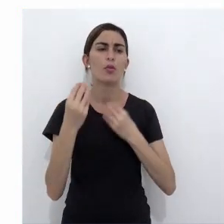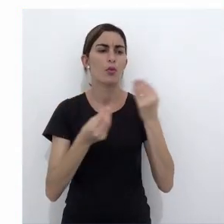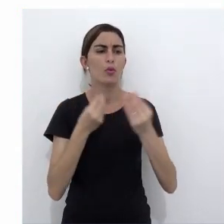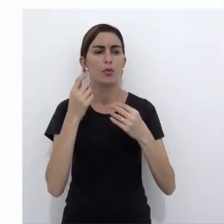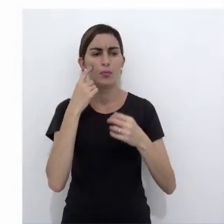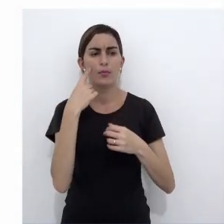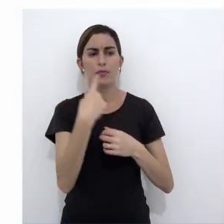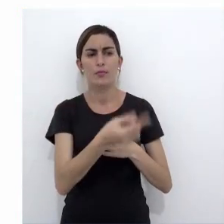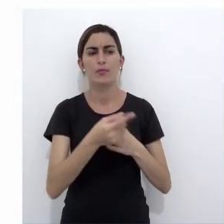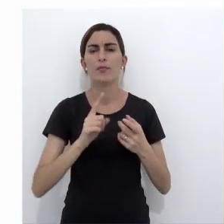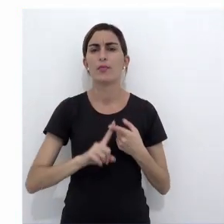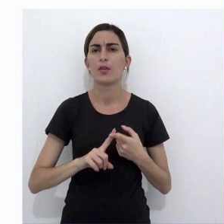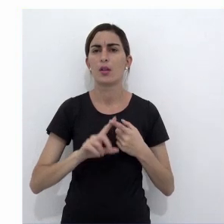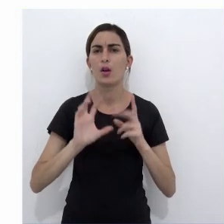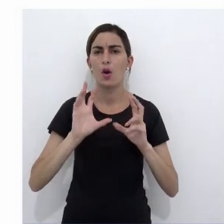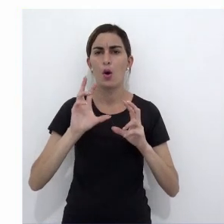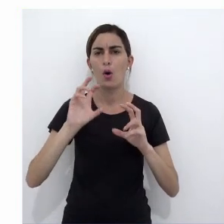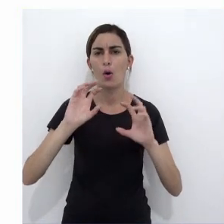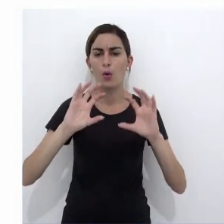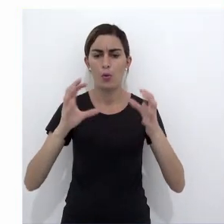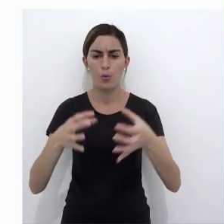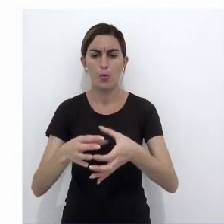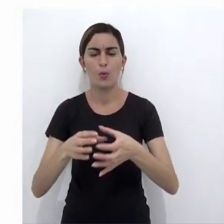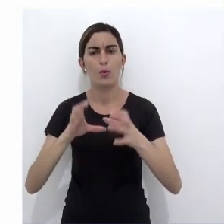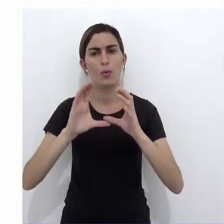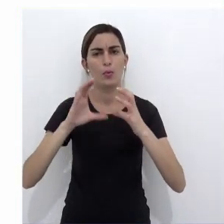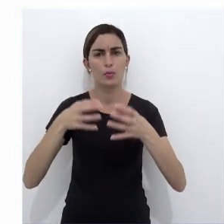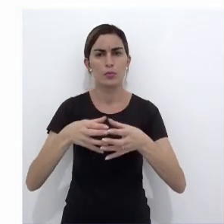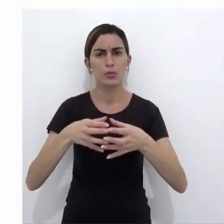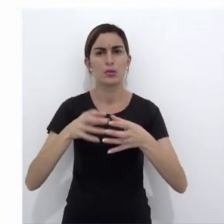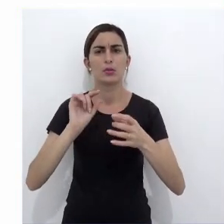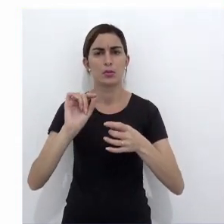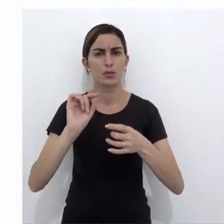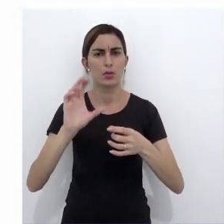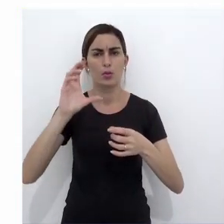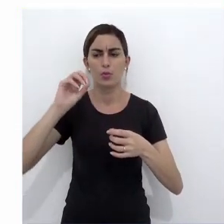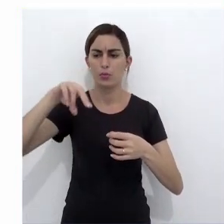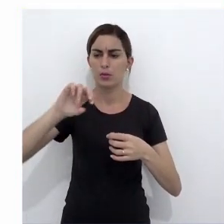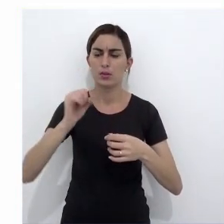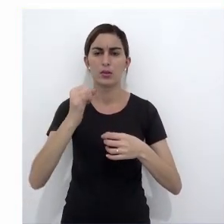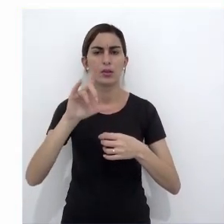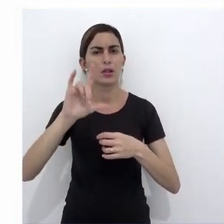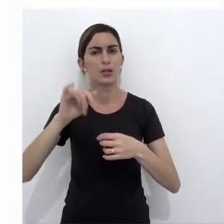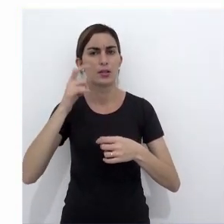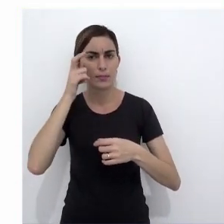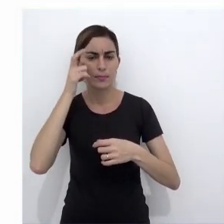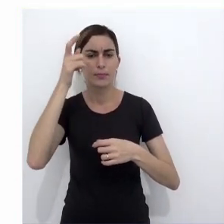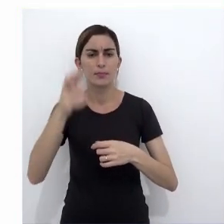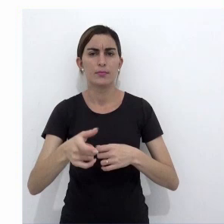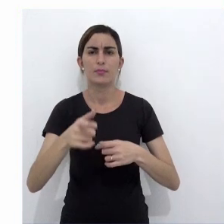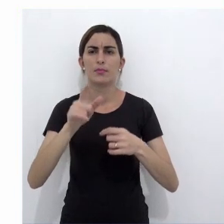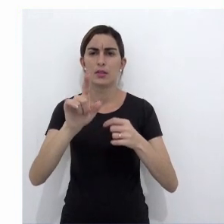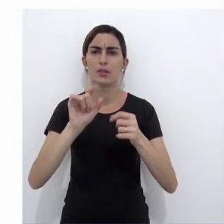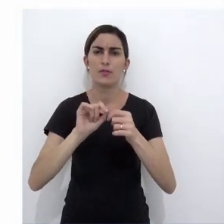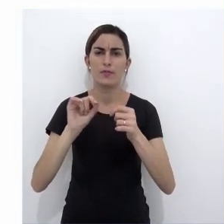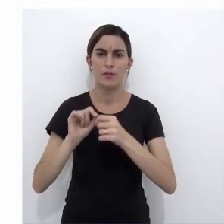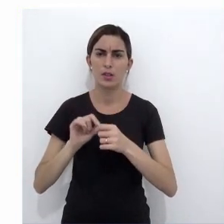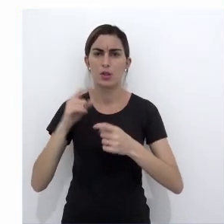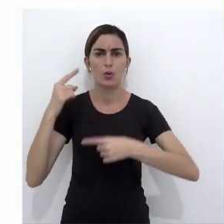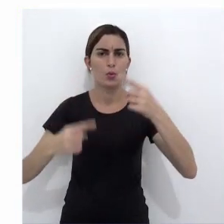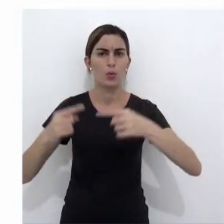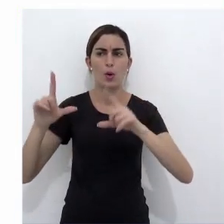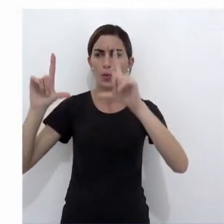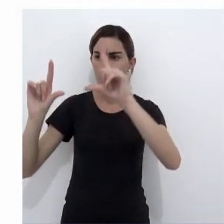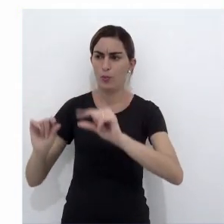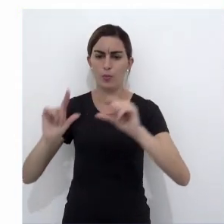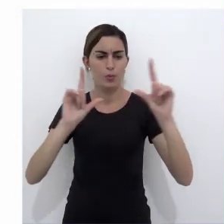por exemplo, aí, a conciliação. A conciliação teve interesse na superação dos